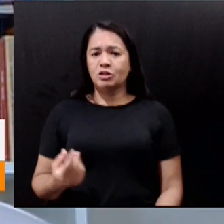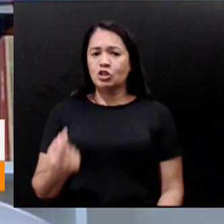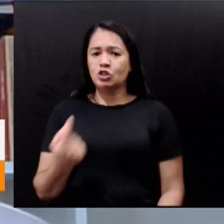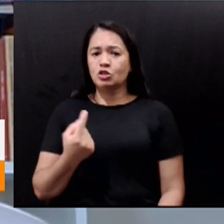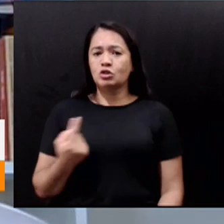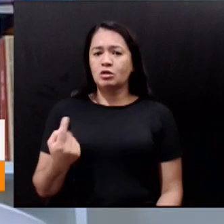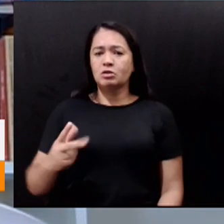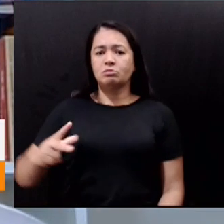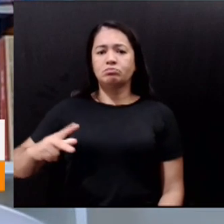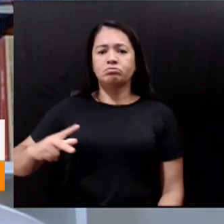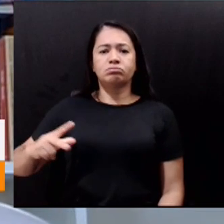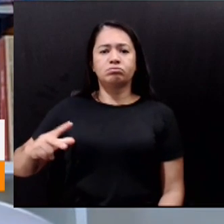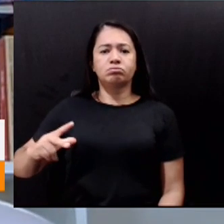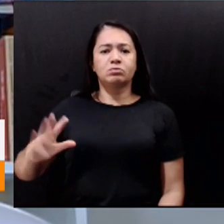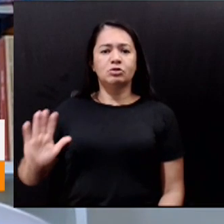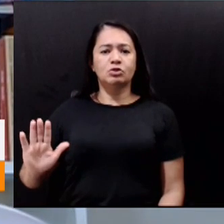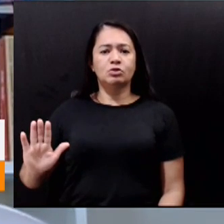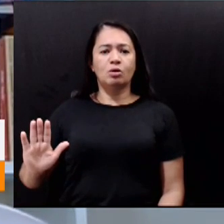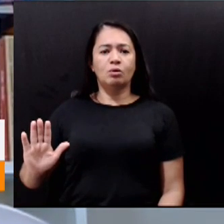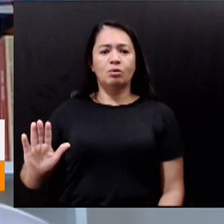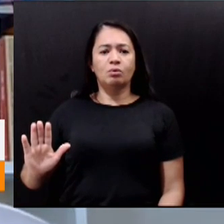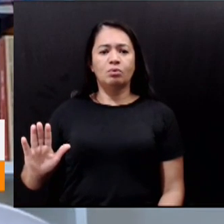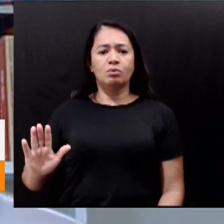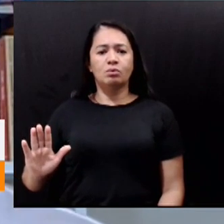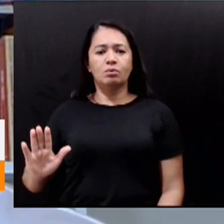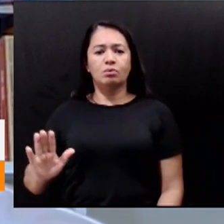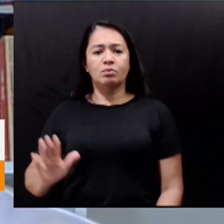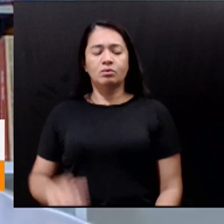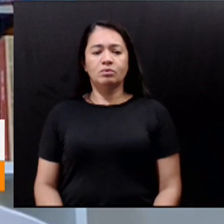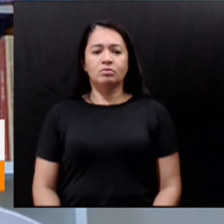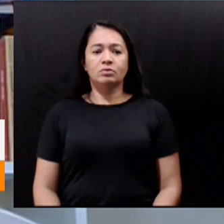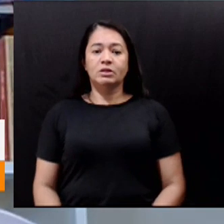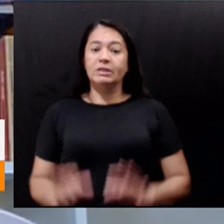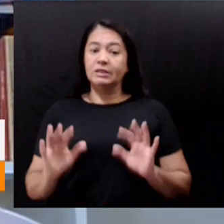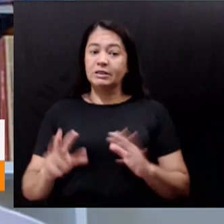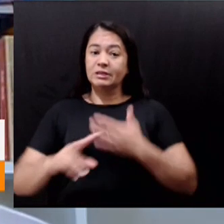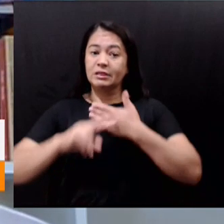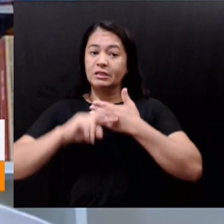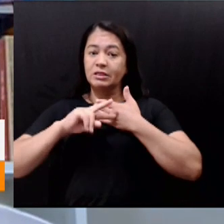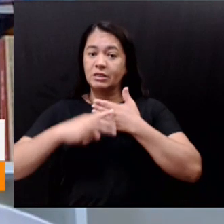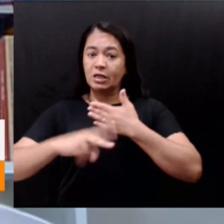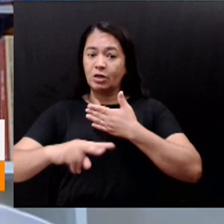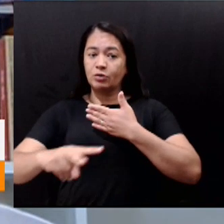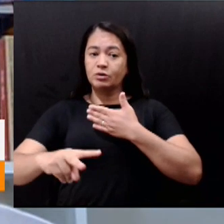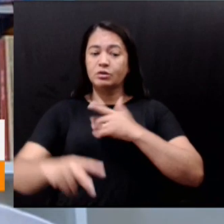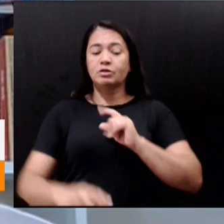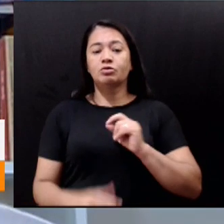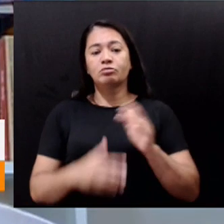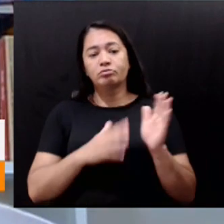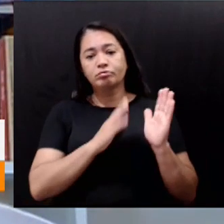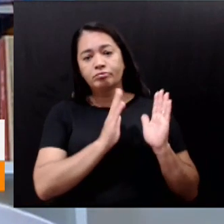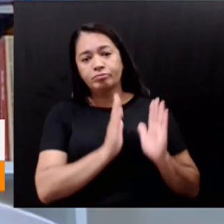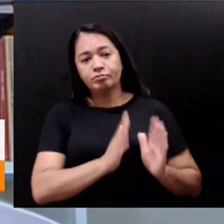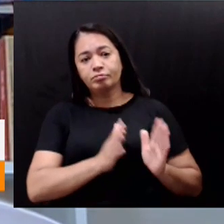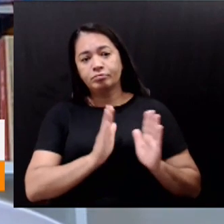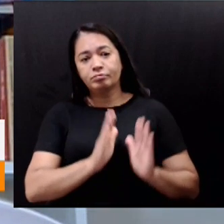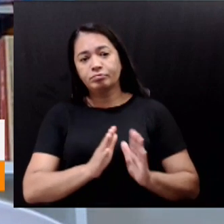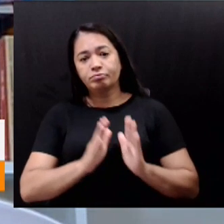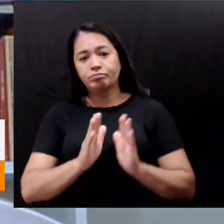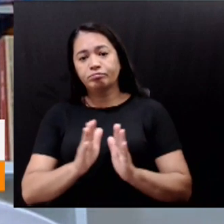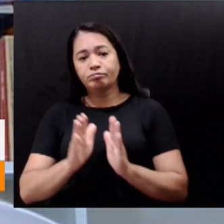as pessoas, né? Isso é fruto de um processo individualismo,